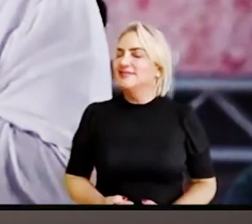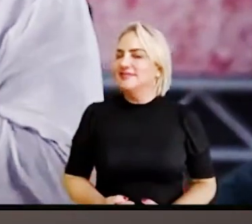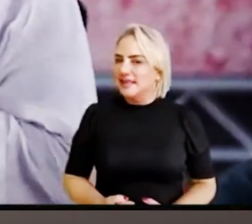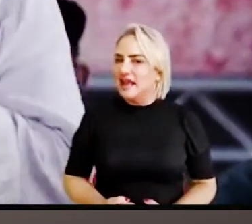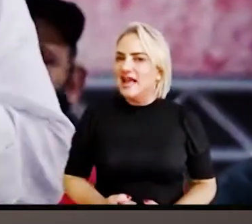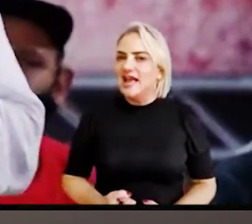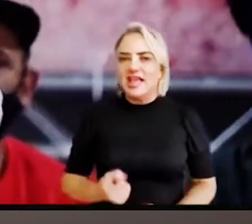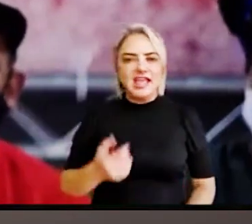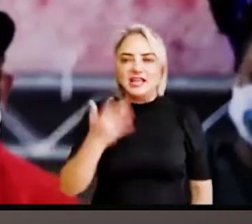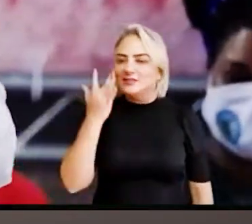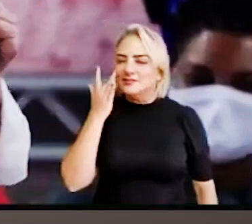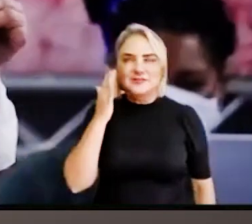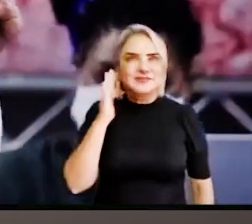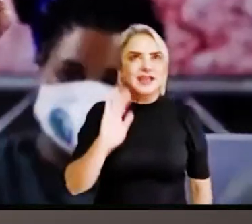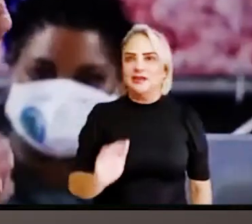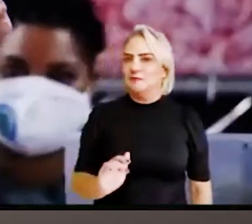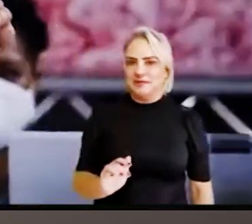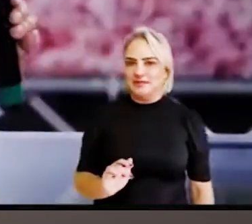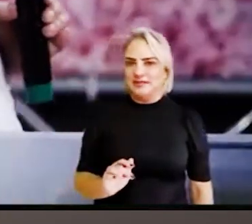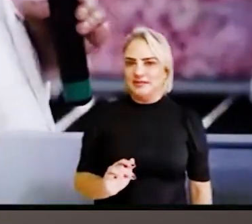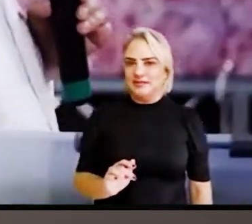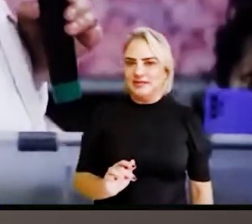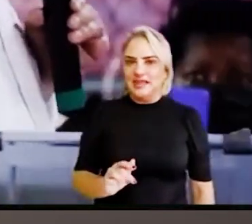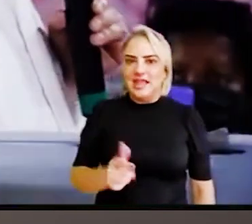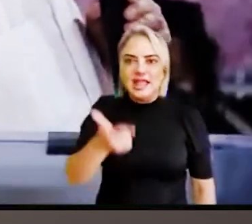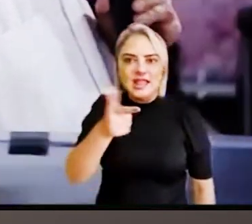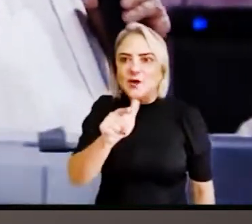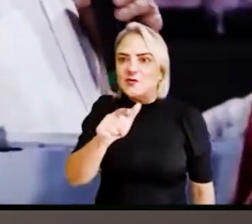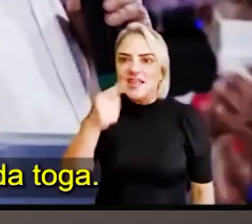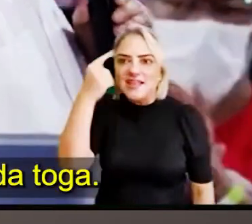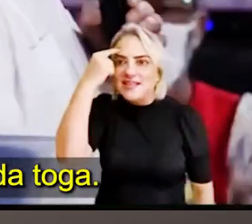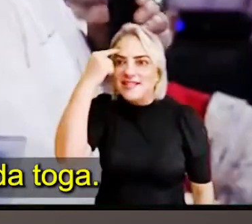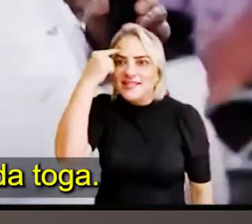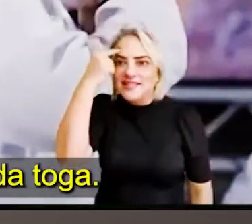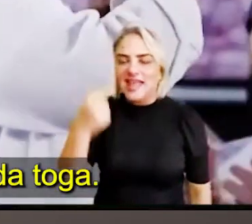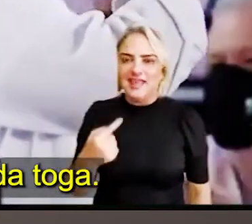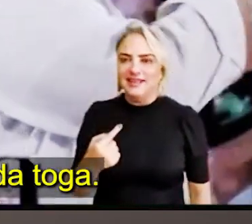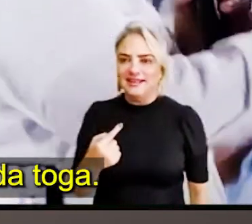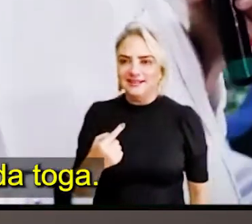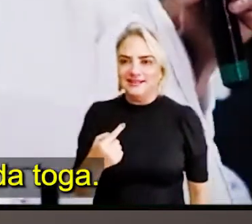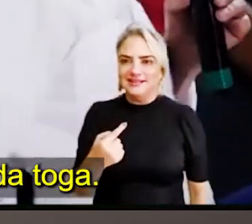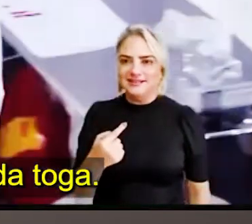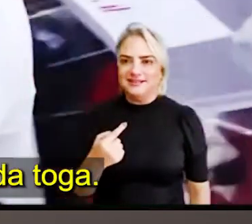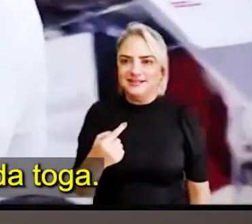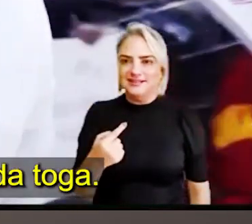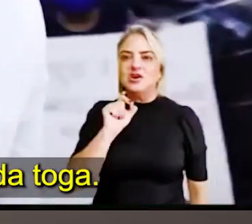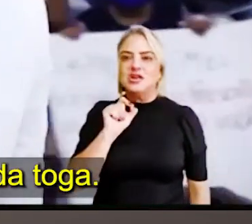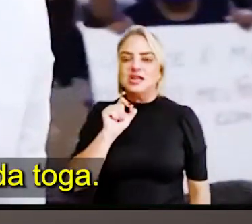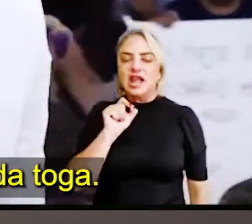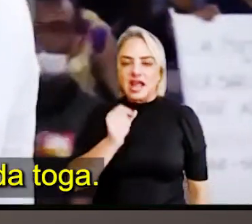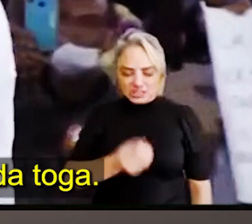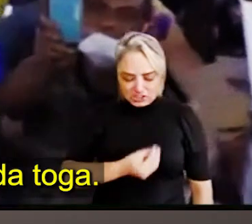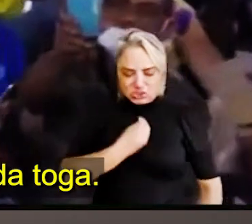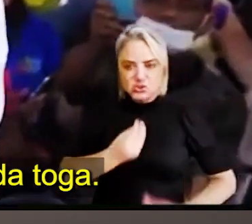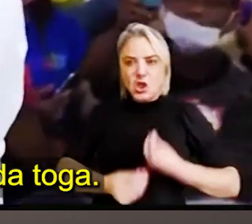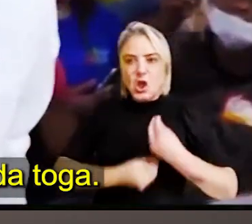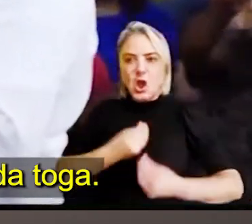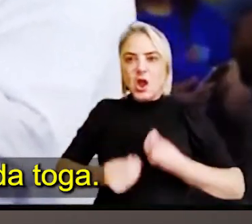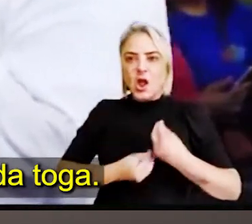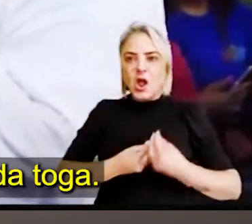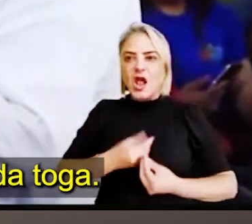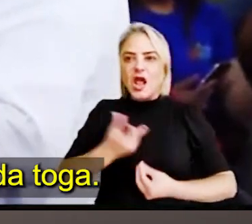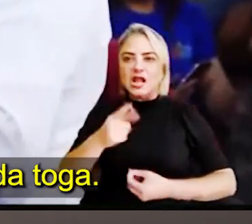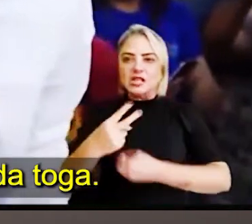noção. Eles não têm noção. O que é sobreviver sem a proteção da